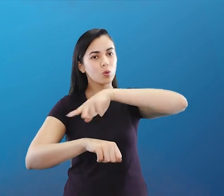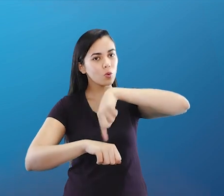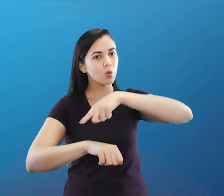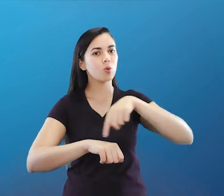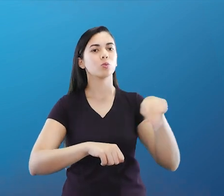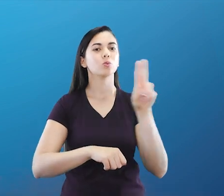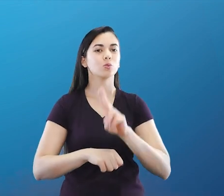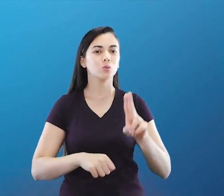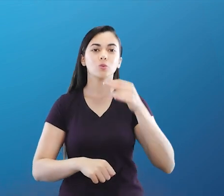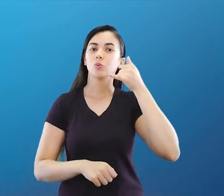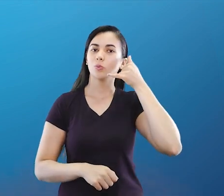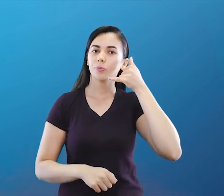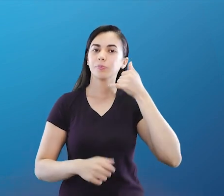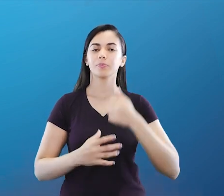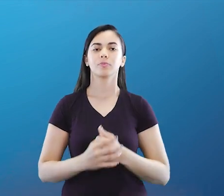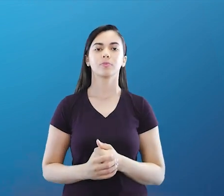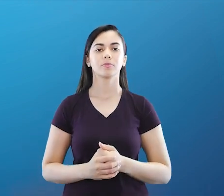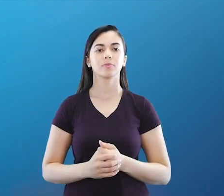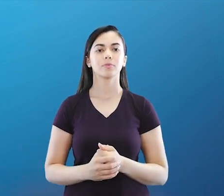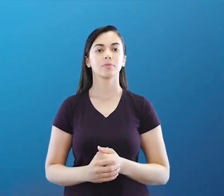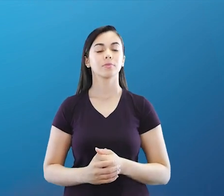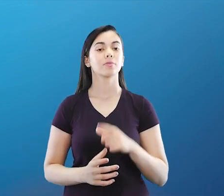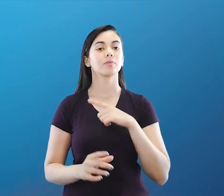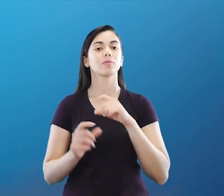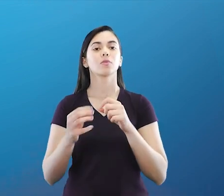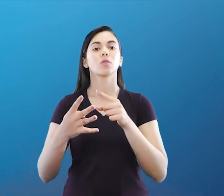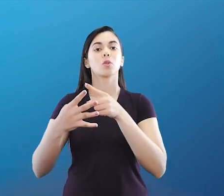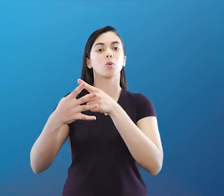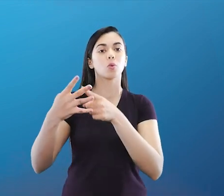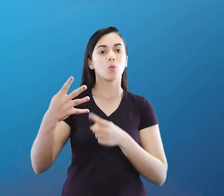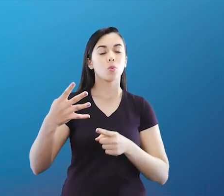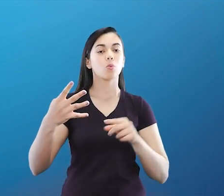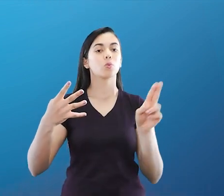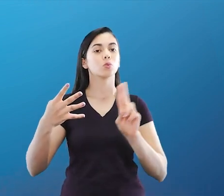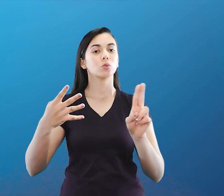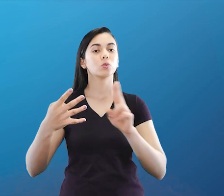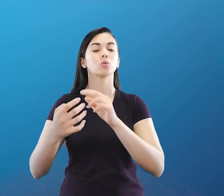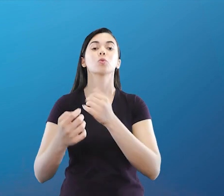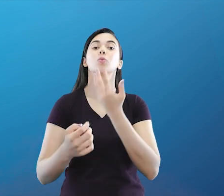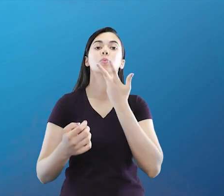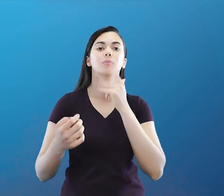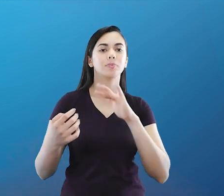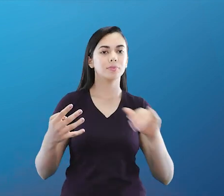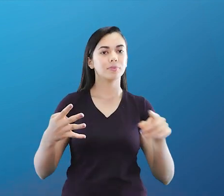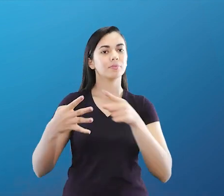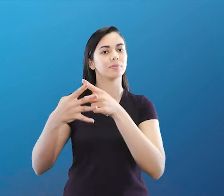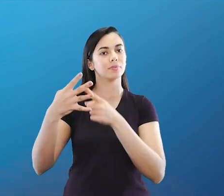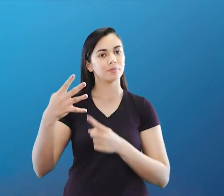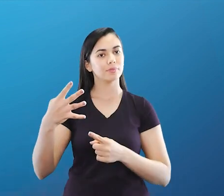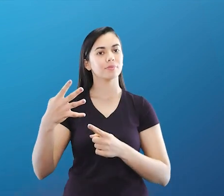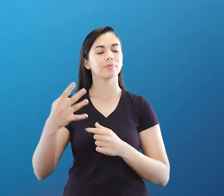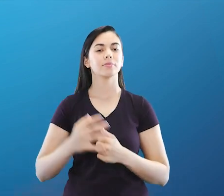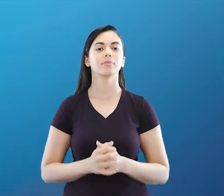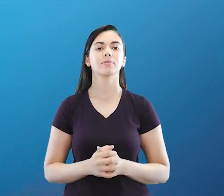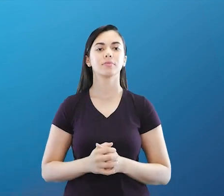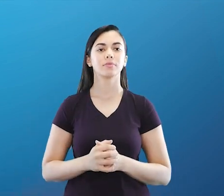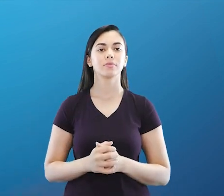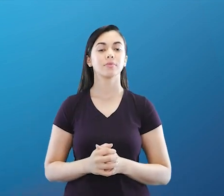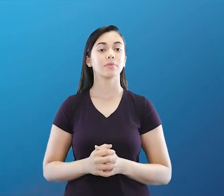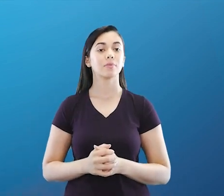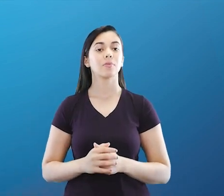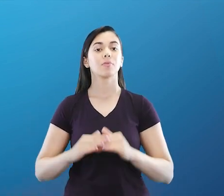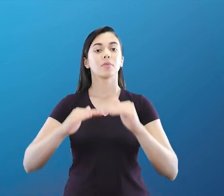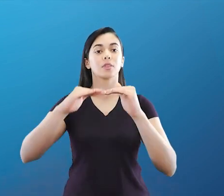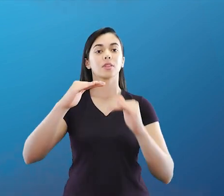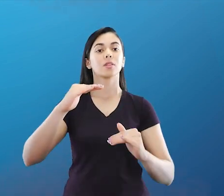celular. E nós temos na legenda o nome de 4 crianças, o Mateus, a Mariana e o Moisés.